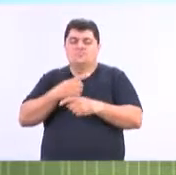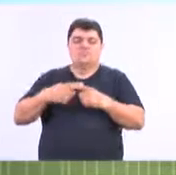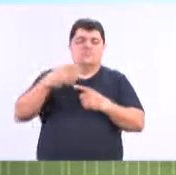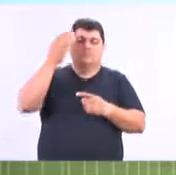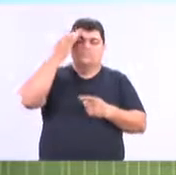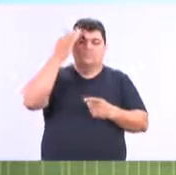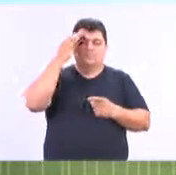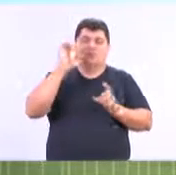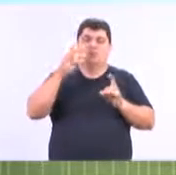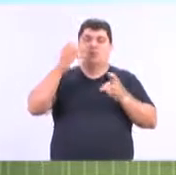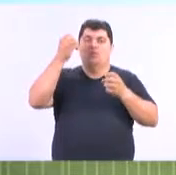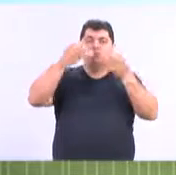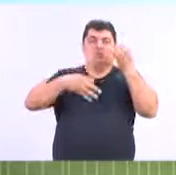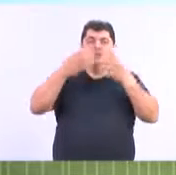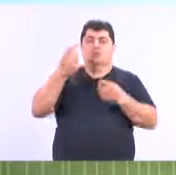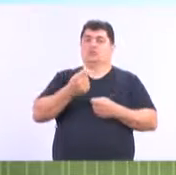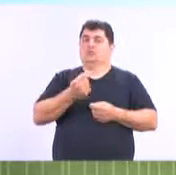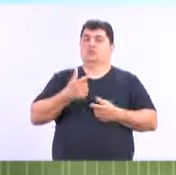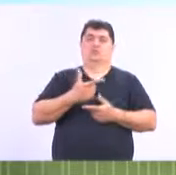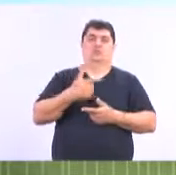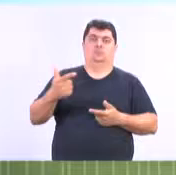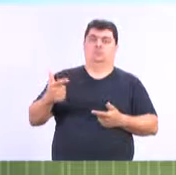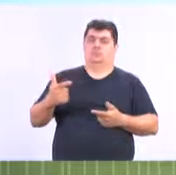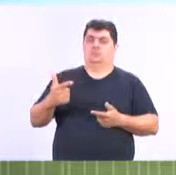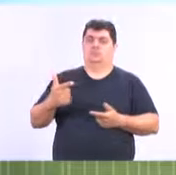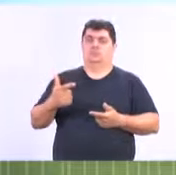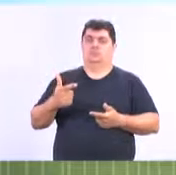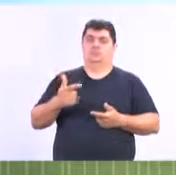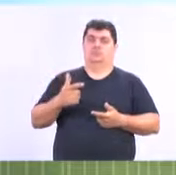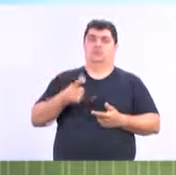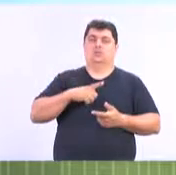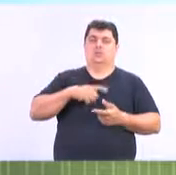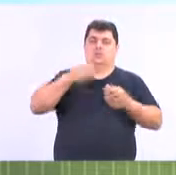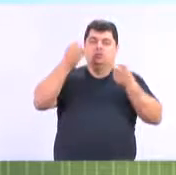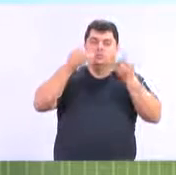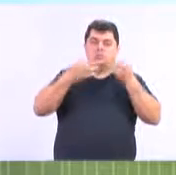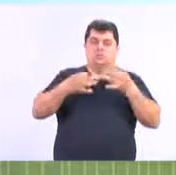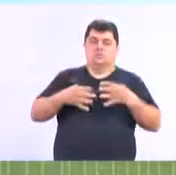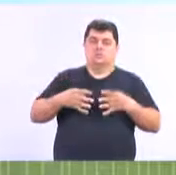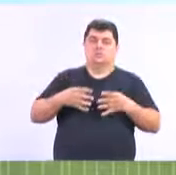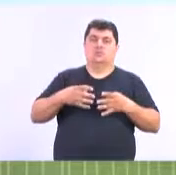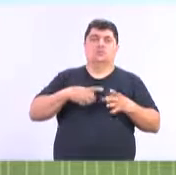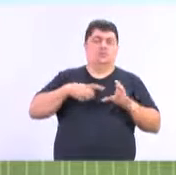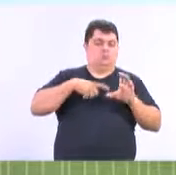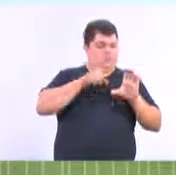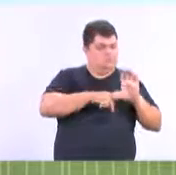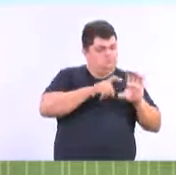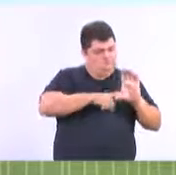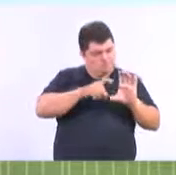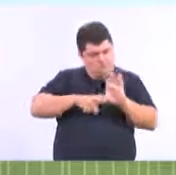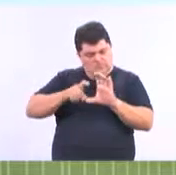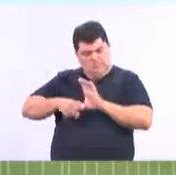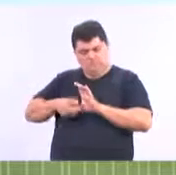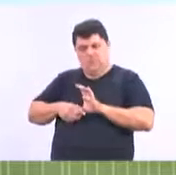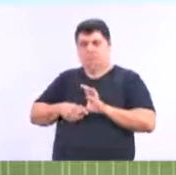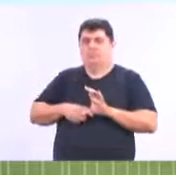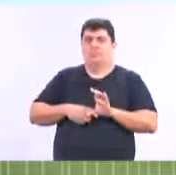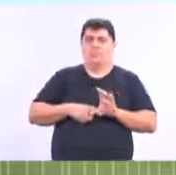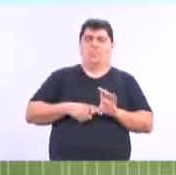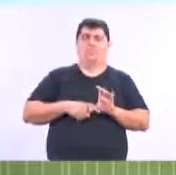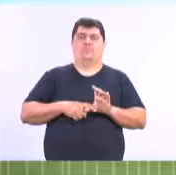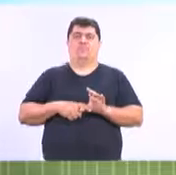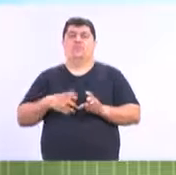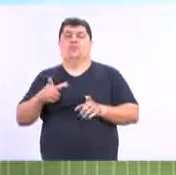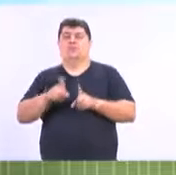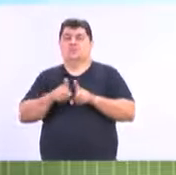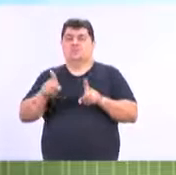não está falando só de dinheiro, a gente está falando também das dívidas que a empresa tem, a gente não está falando só de dinheiro e dívida, a